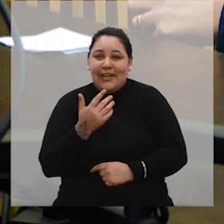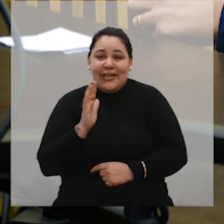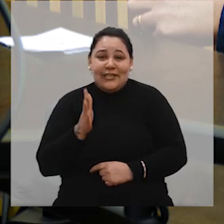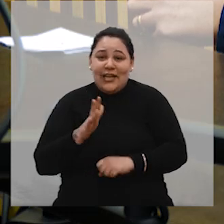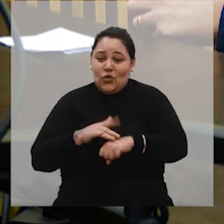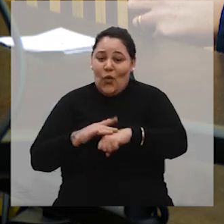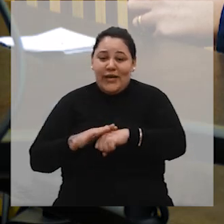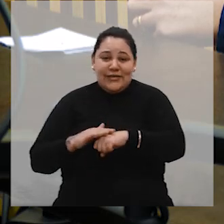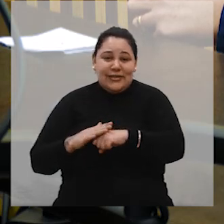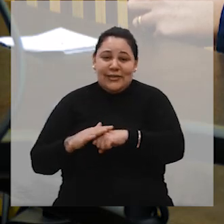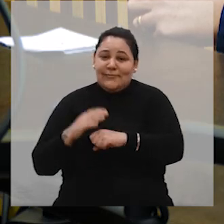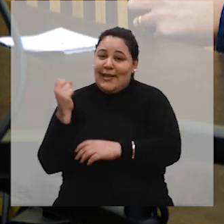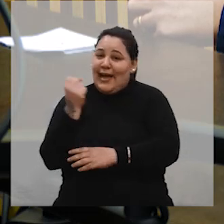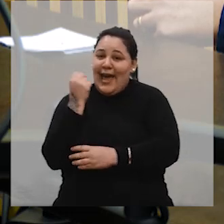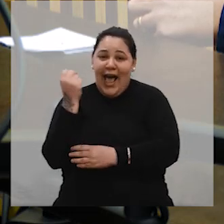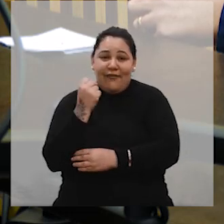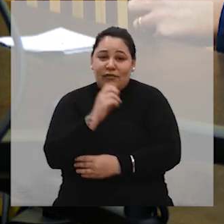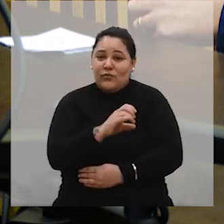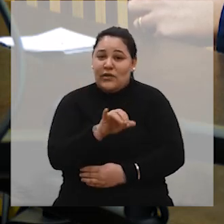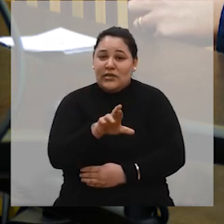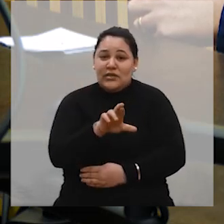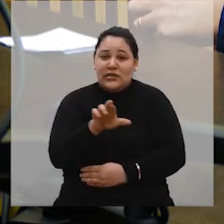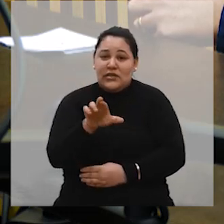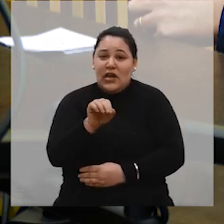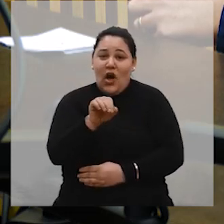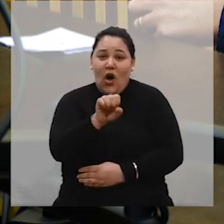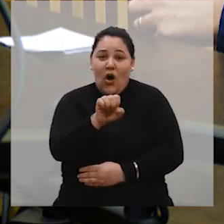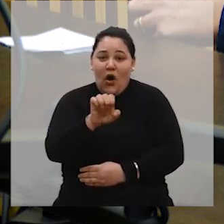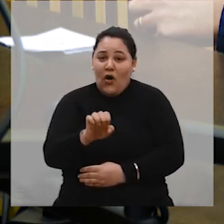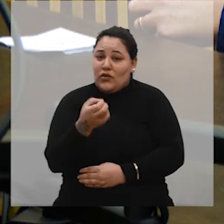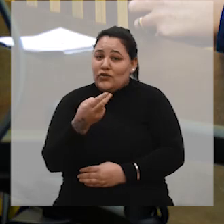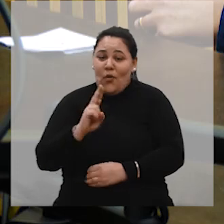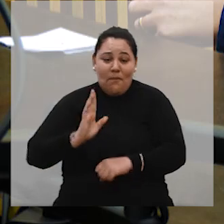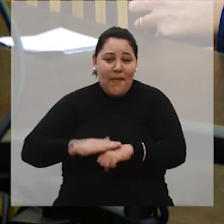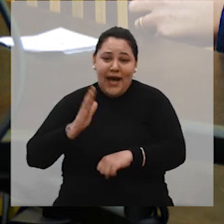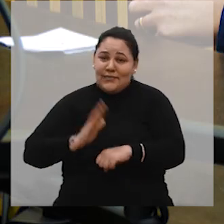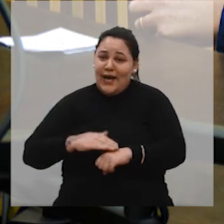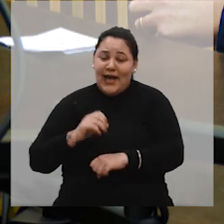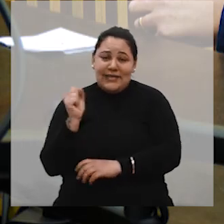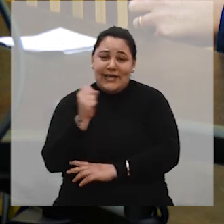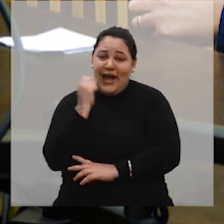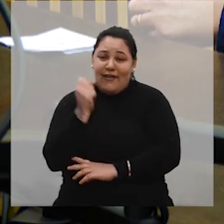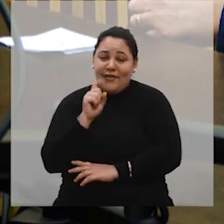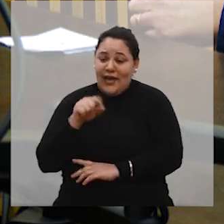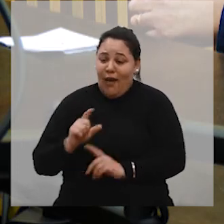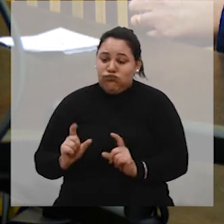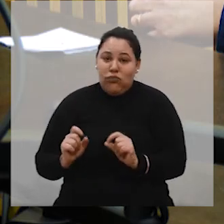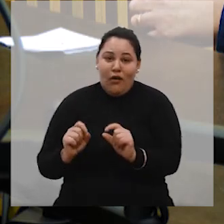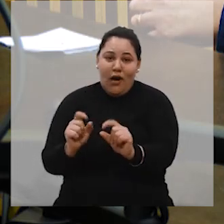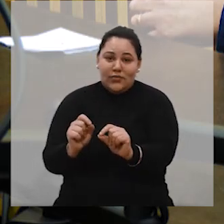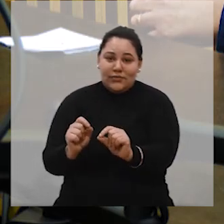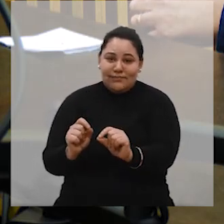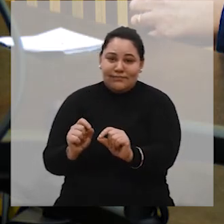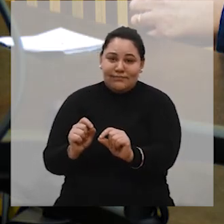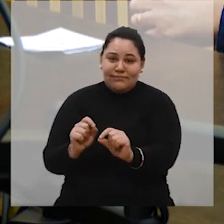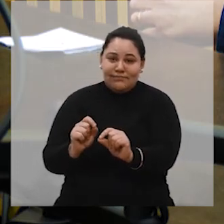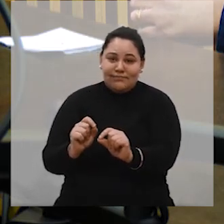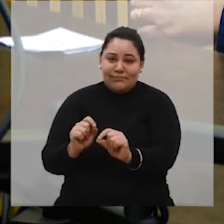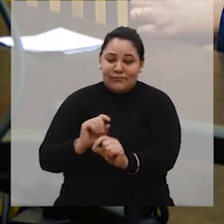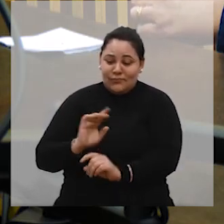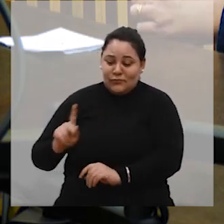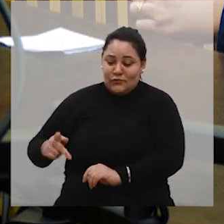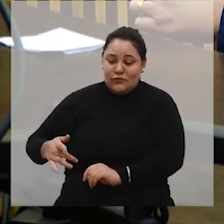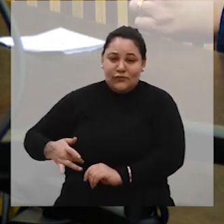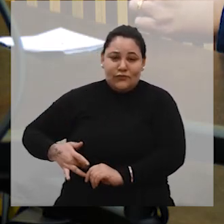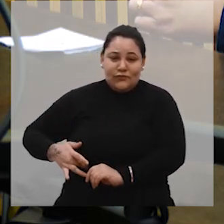doença avançada, com uma cirrose ou com carcinoma hepatocelular, que é o câncer nas células do fígado. Então, eu acho que